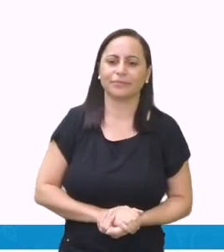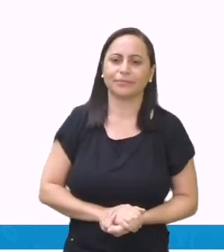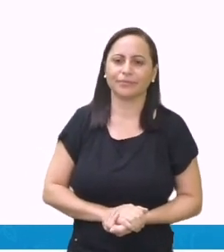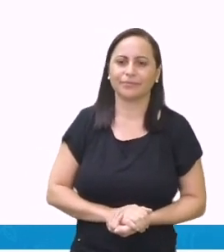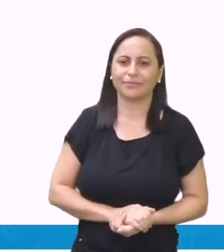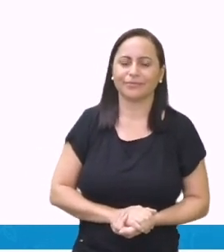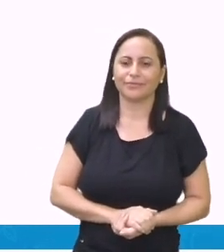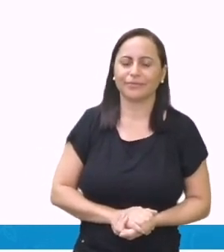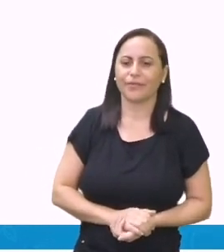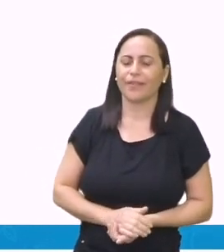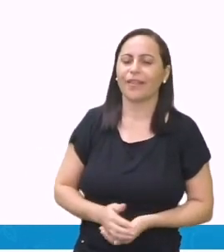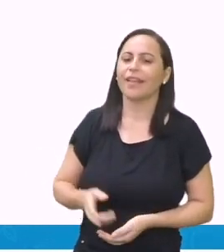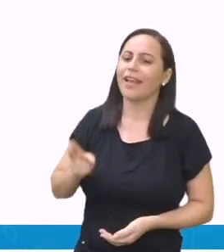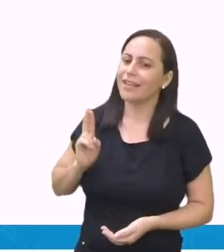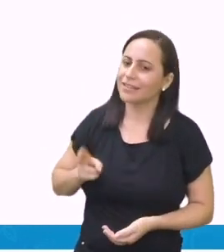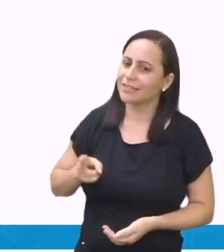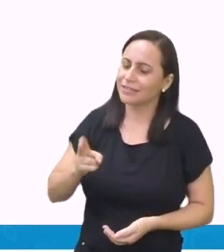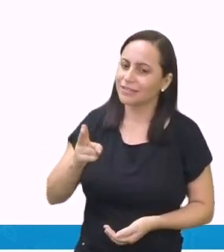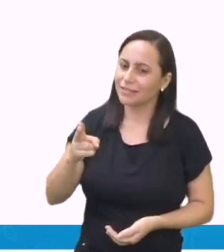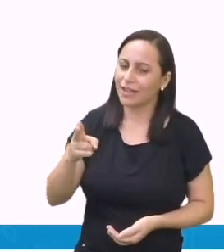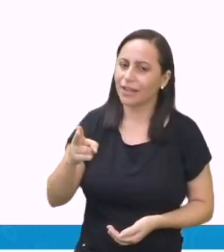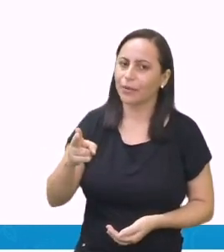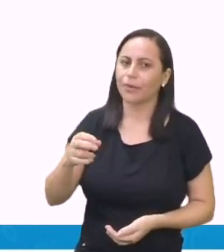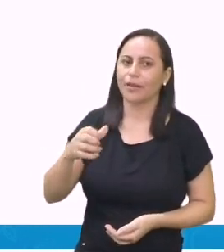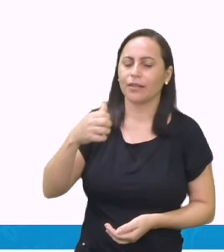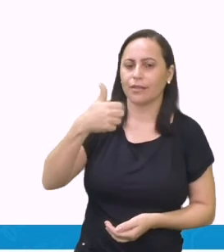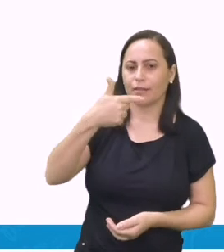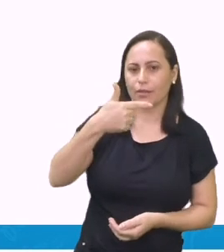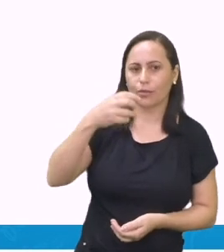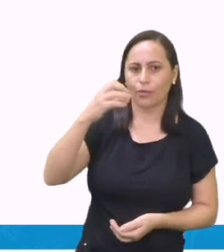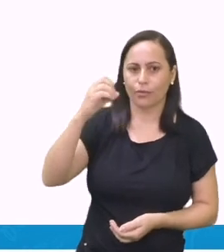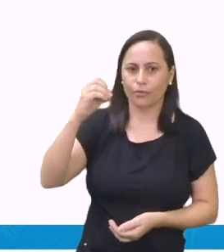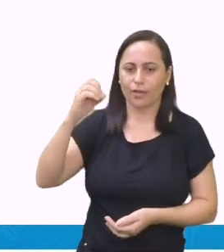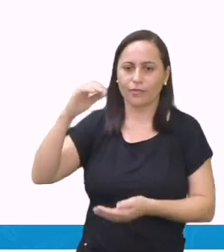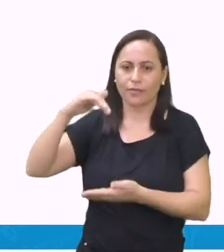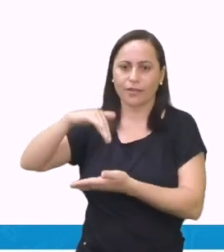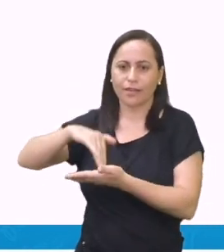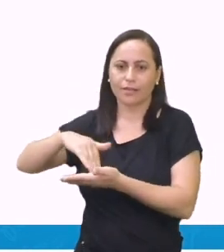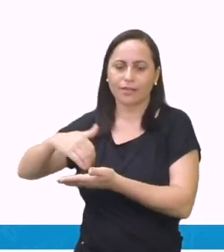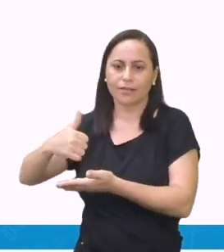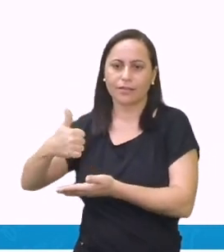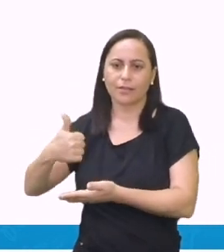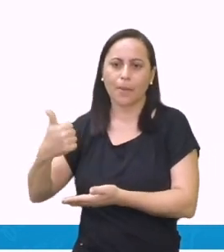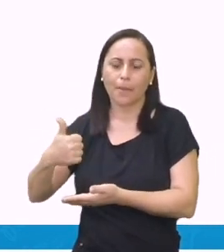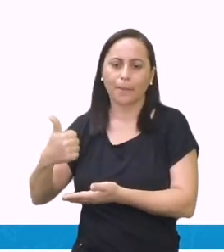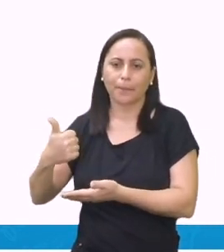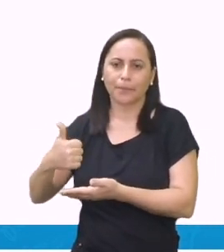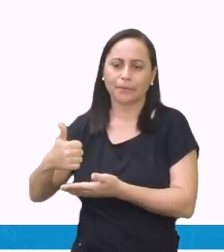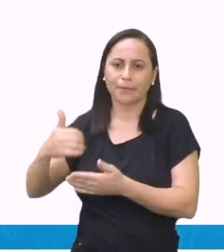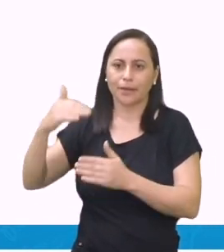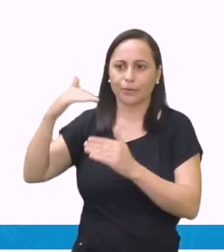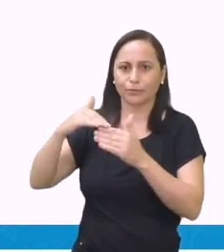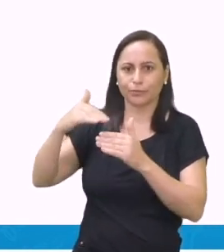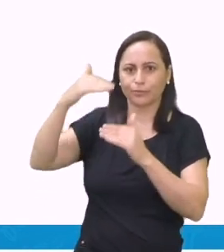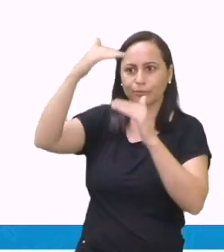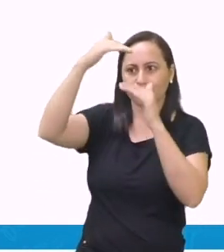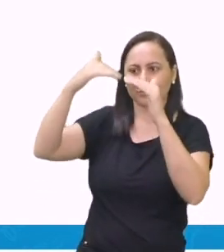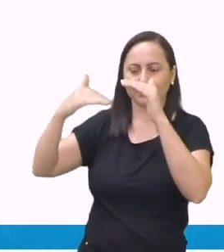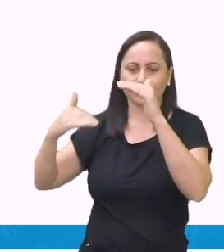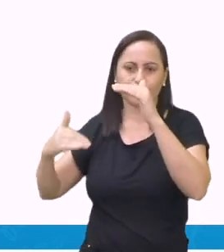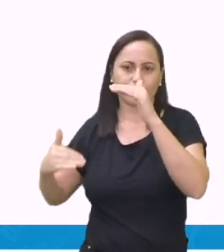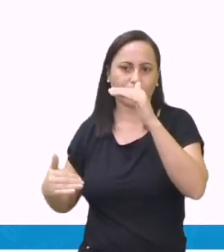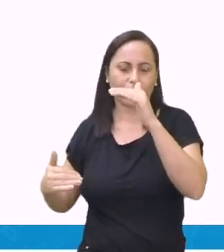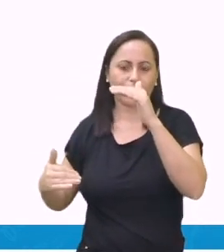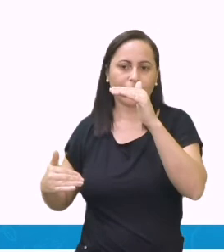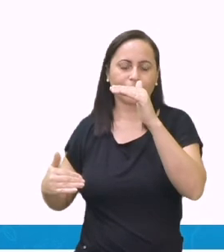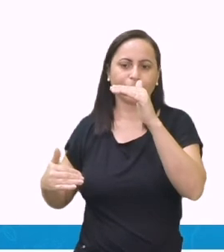1º. Essa é a sequência do 20º ao 1º em ordem decrescente, ou seja,